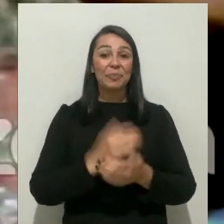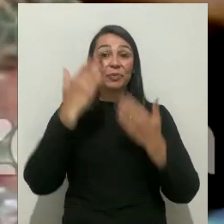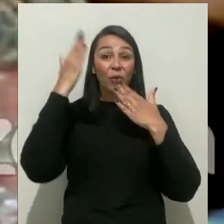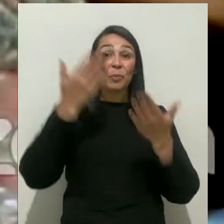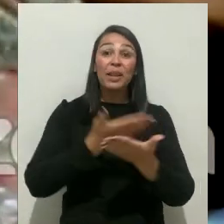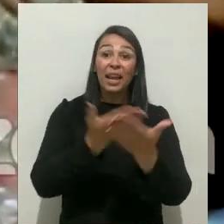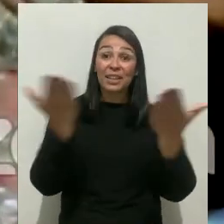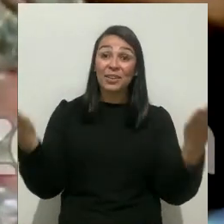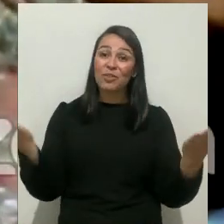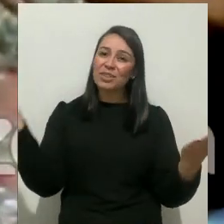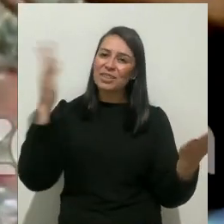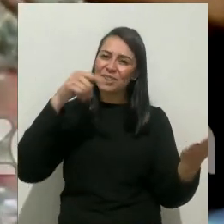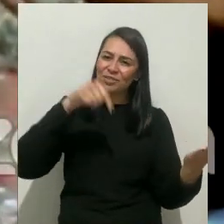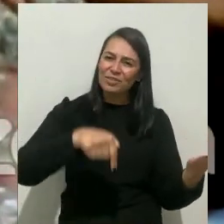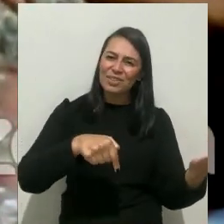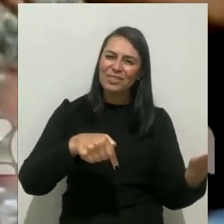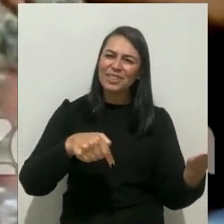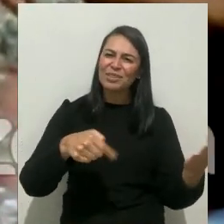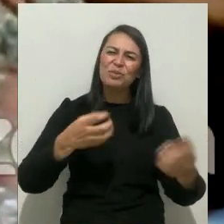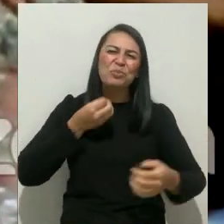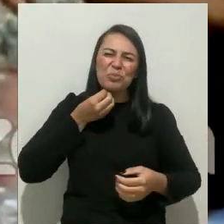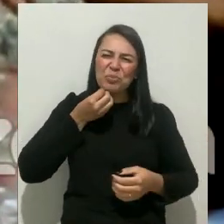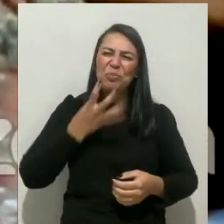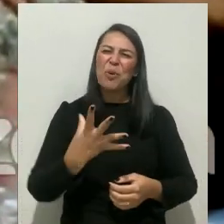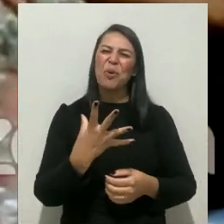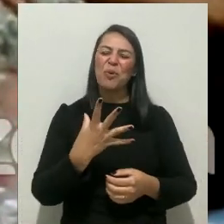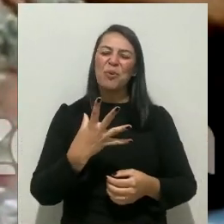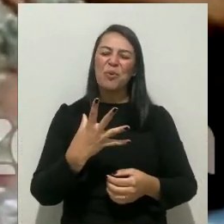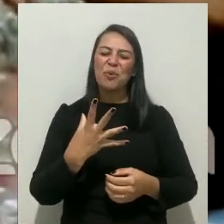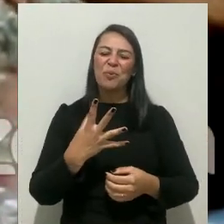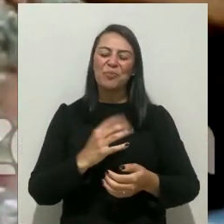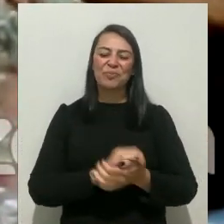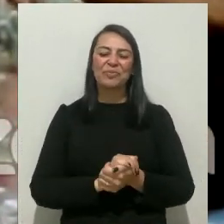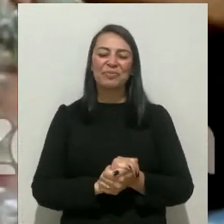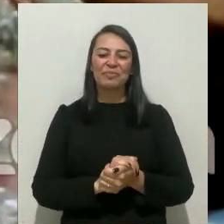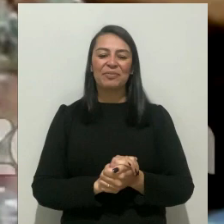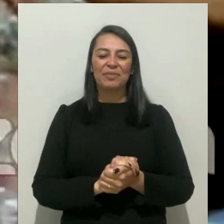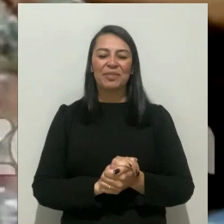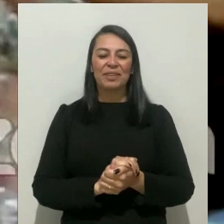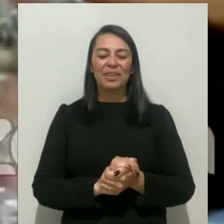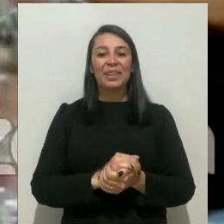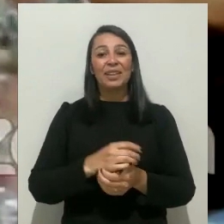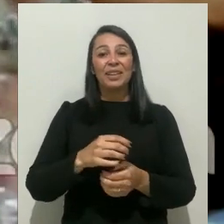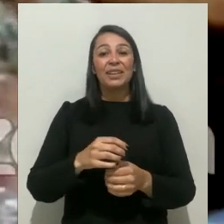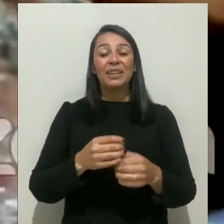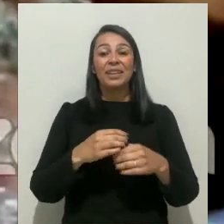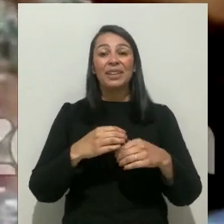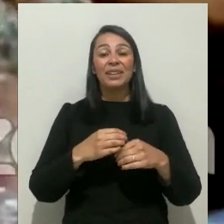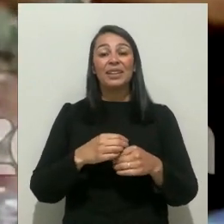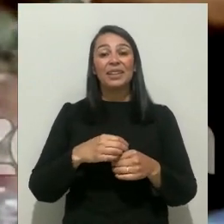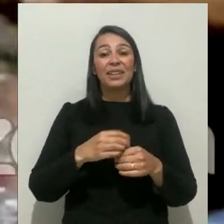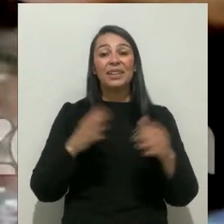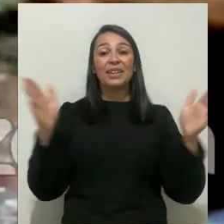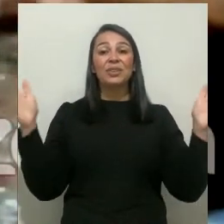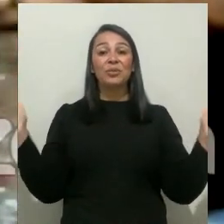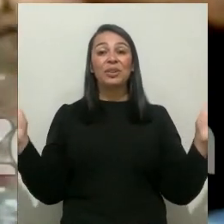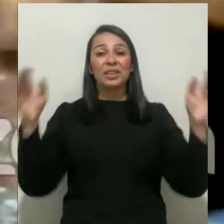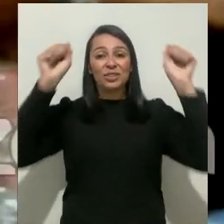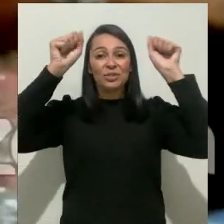Obrigada por vocês terem vindo, uma delícia. Vamos brindar o nosso Cristo e que Ele abençoe a gente para sempre. Né? A